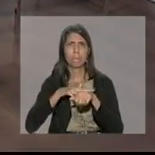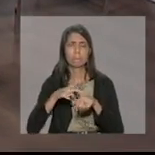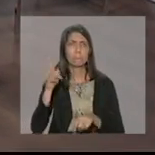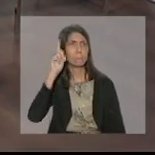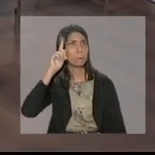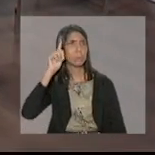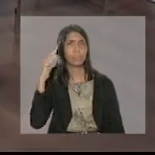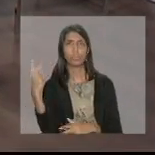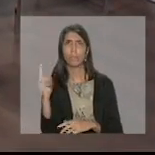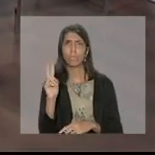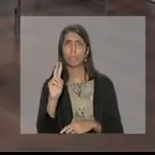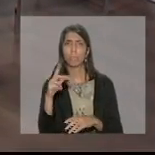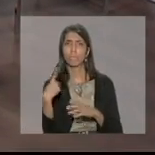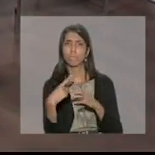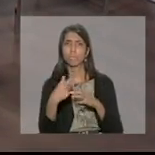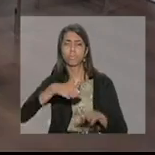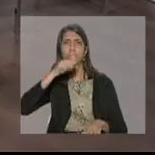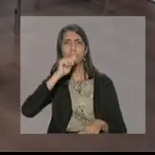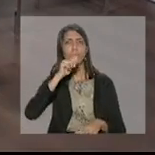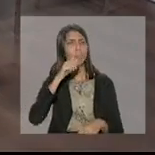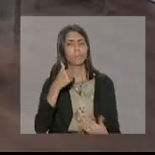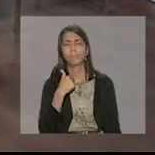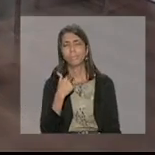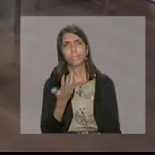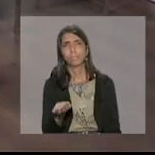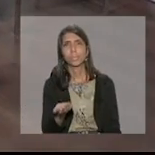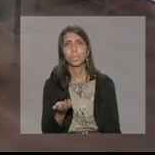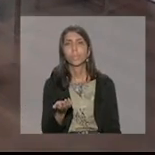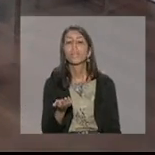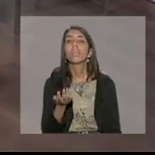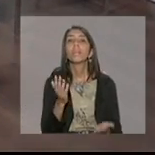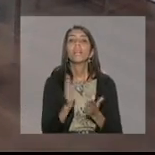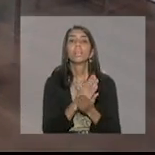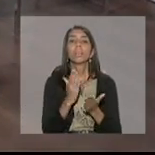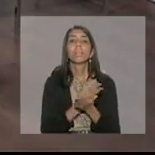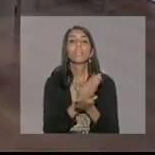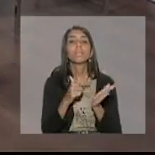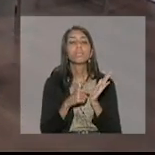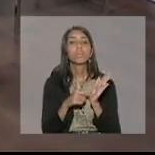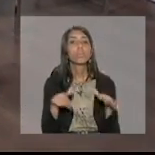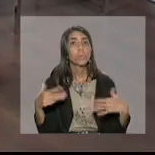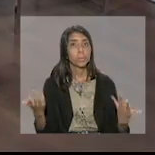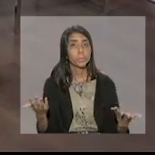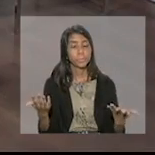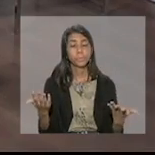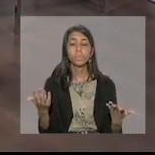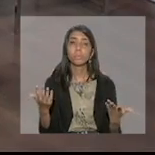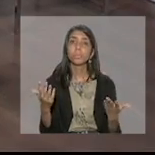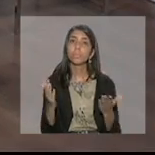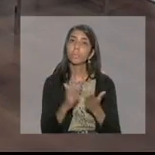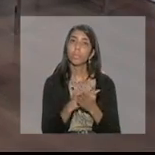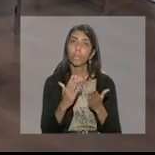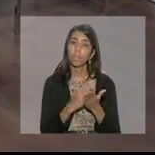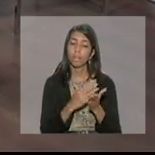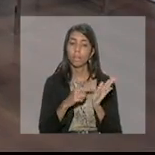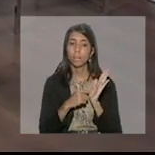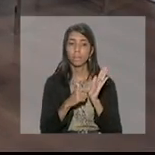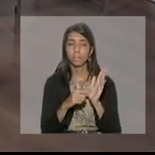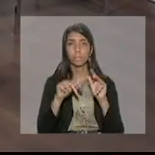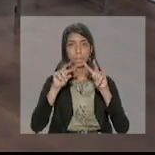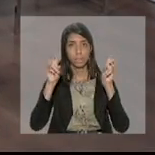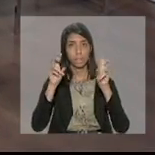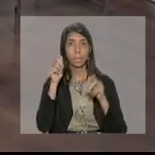tomando todo dia vitamina de abacate. Não dá. Qual foi o livro que você trouxe, Kika? Eu trouxe